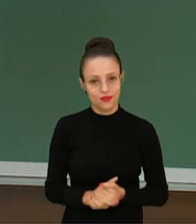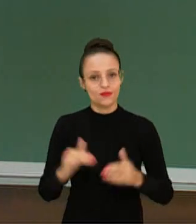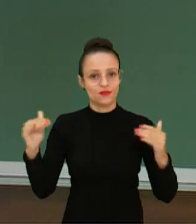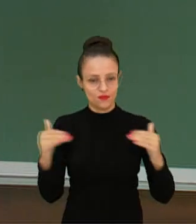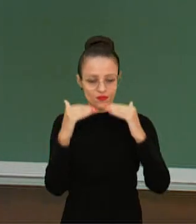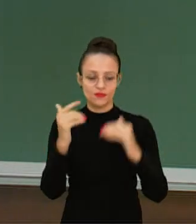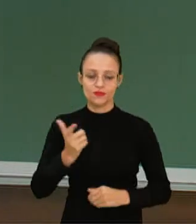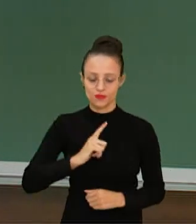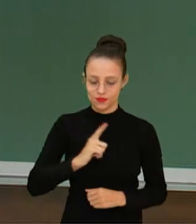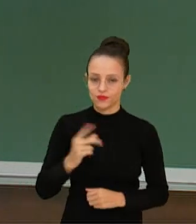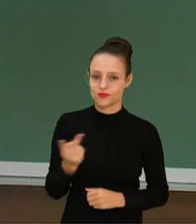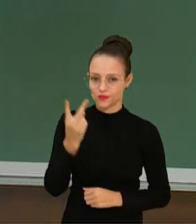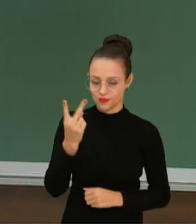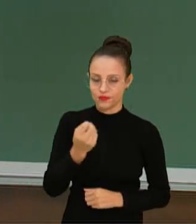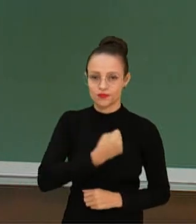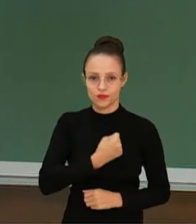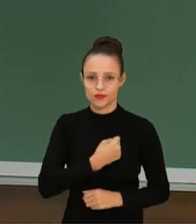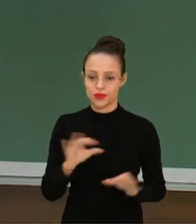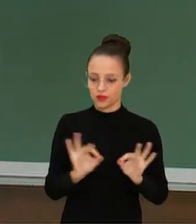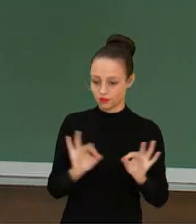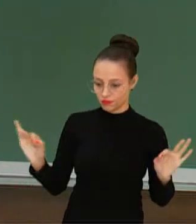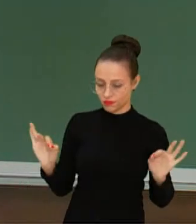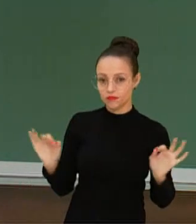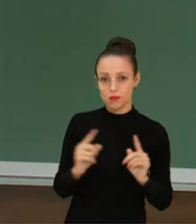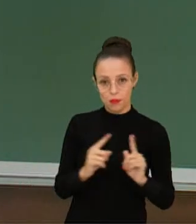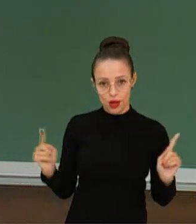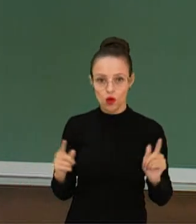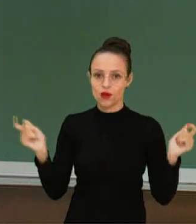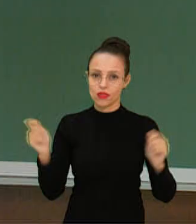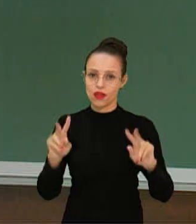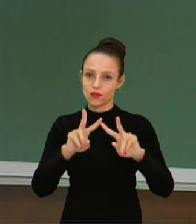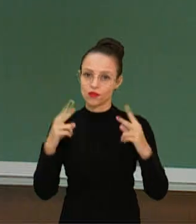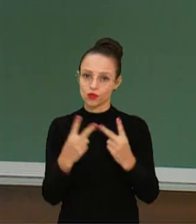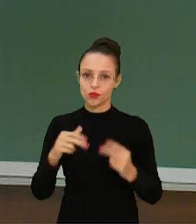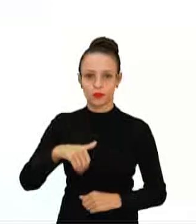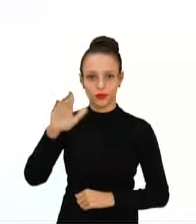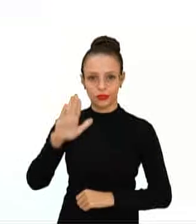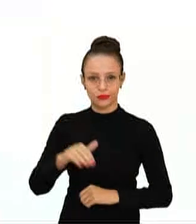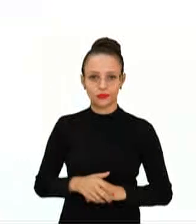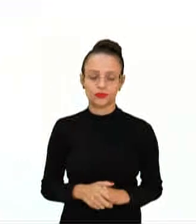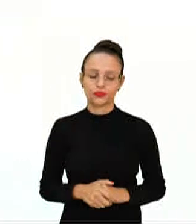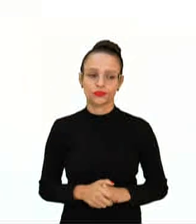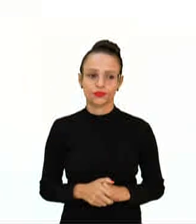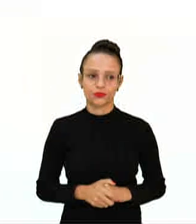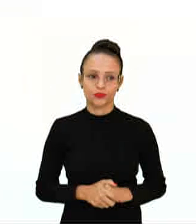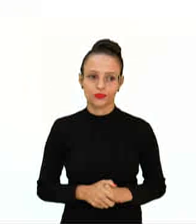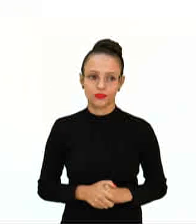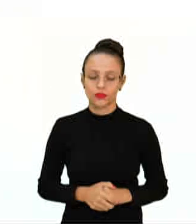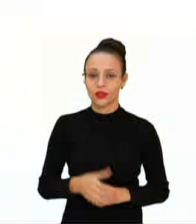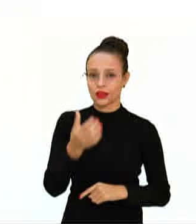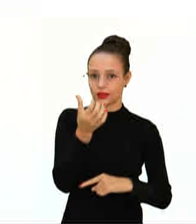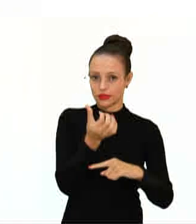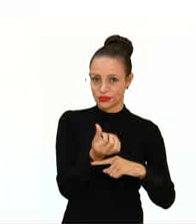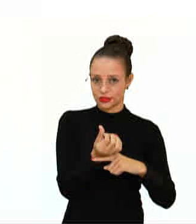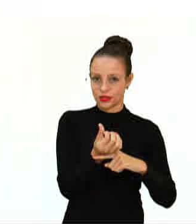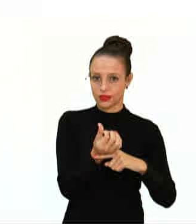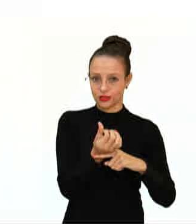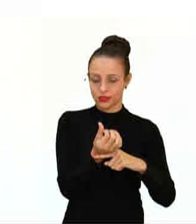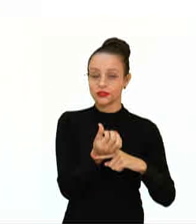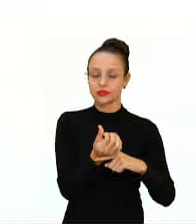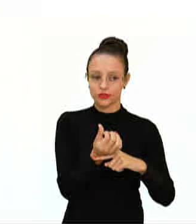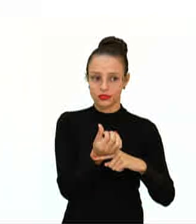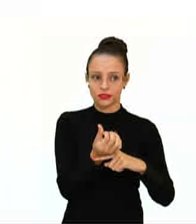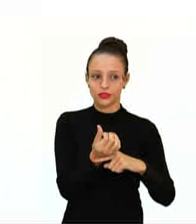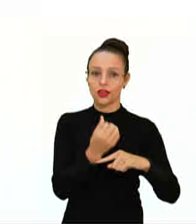diretamente proporcionais. Quanto maior o comprimento, mais cabe dentro, maior é o volume. Então, ó, 6 metros é o comprimento da piscina de